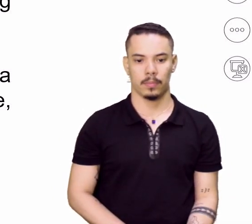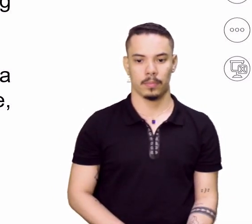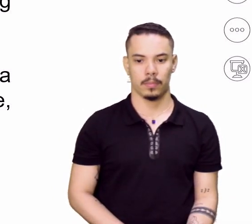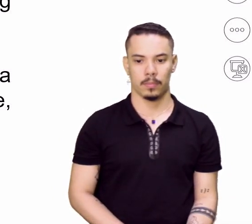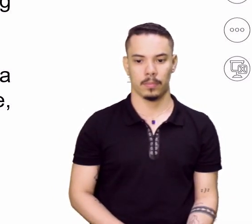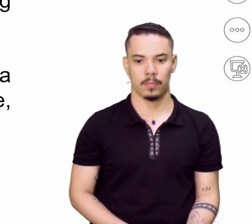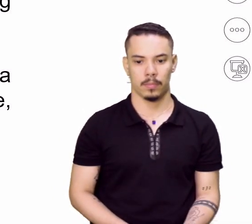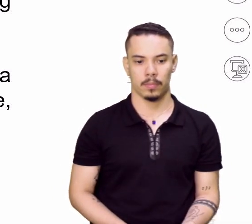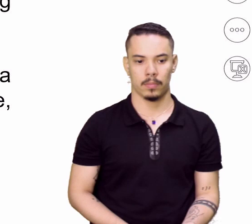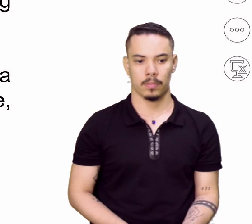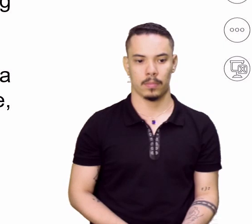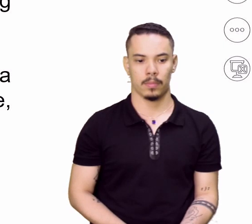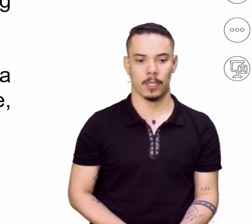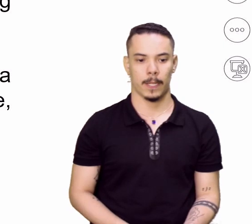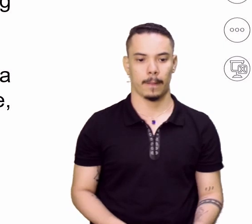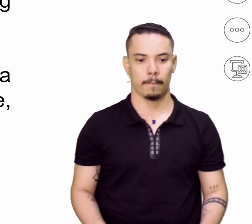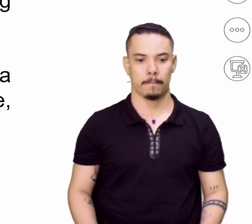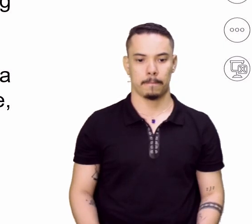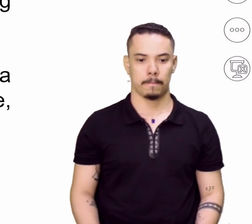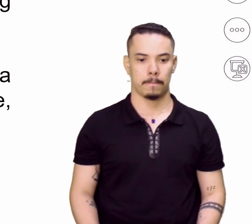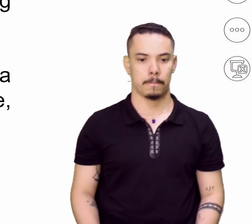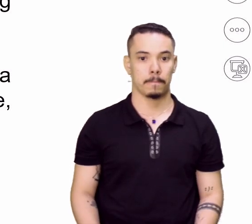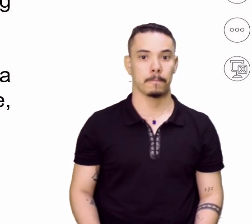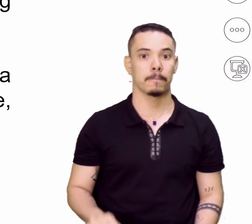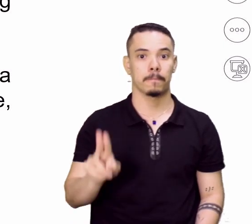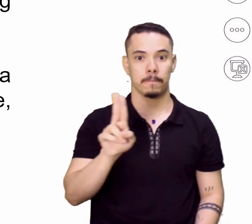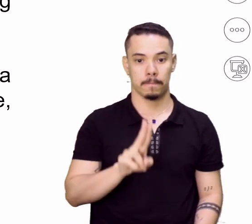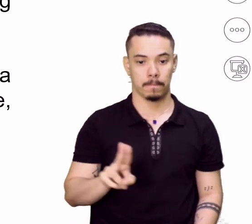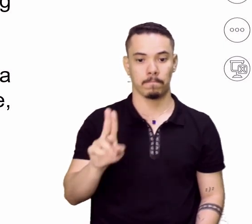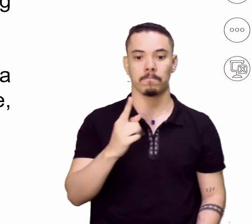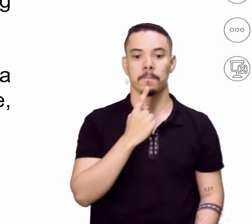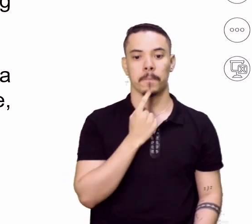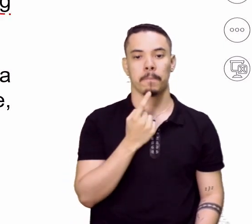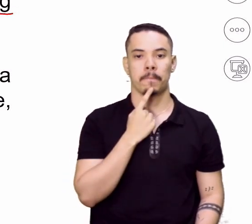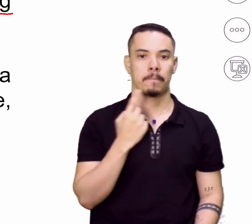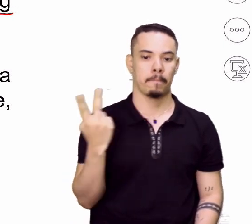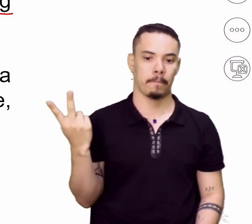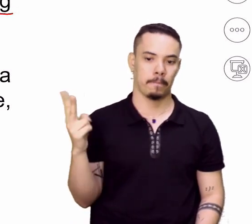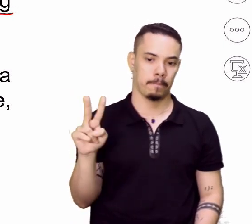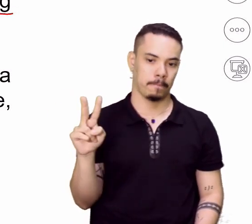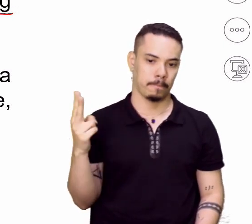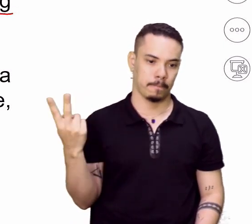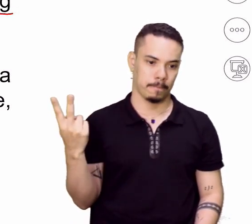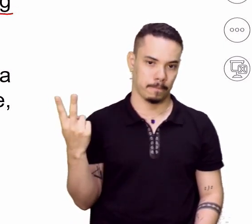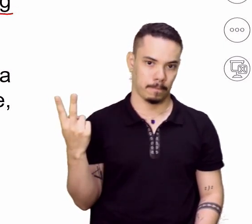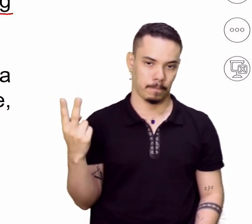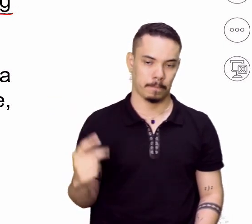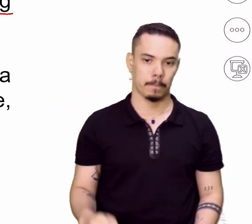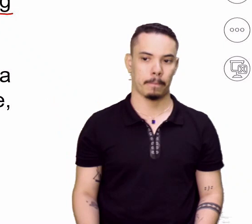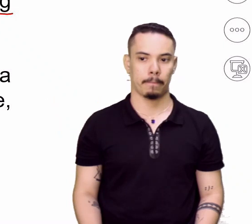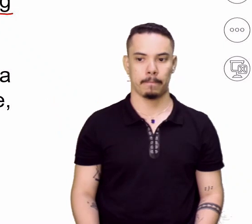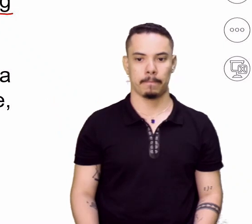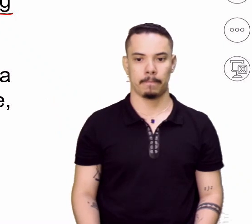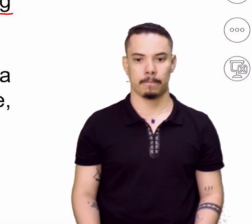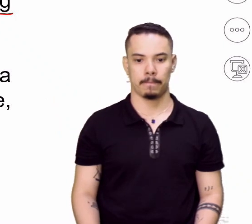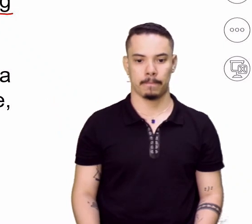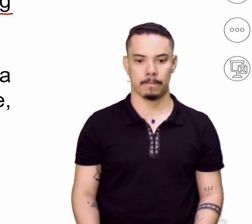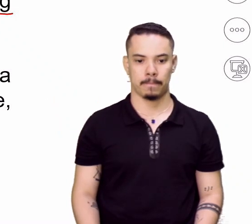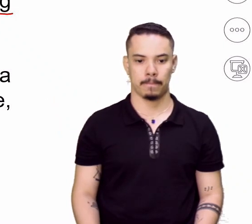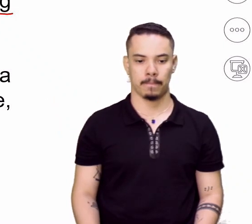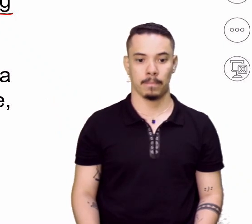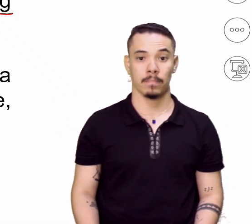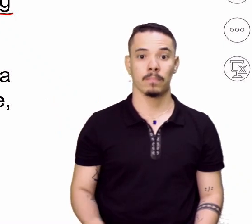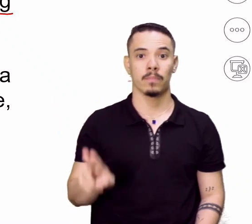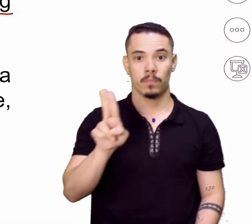Na fala, geralmente usamos which e não that em non-defined clauses. Geralmente a gente vai usar